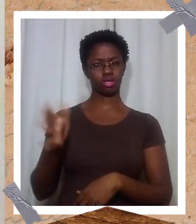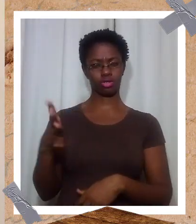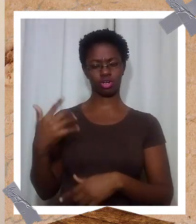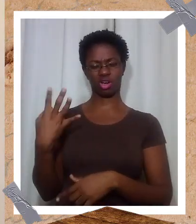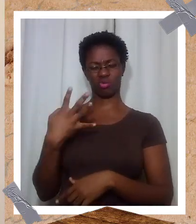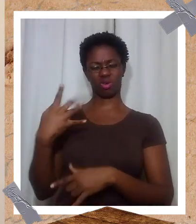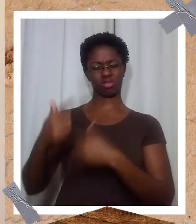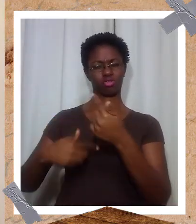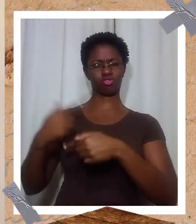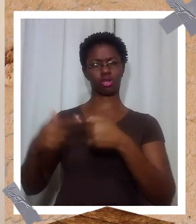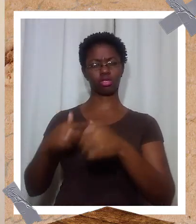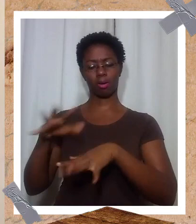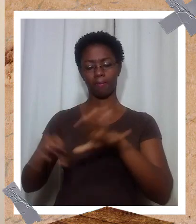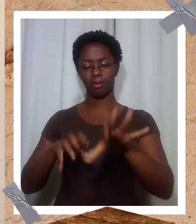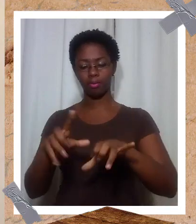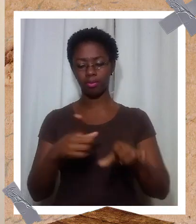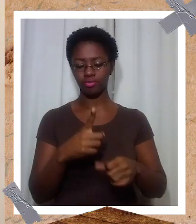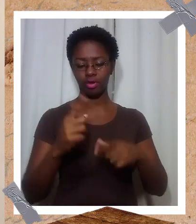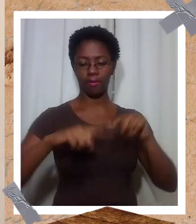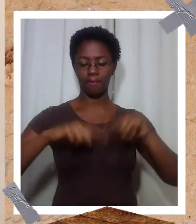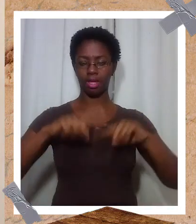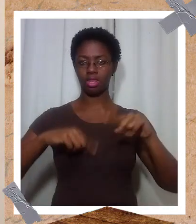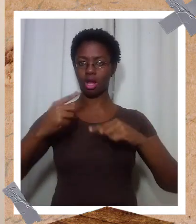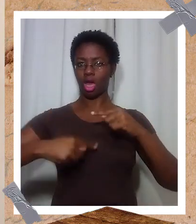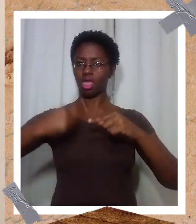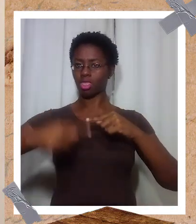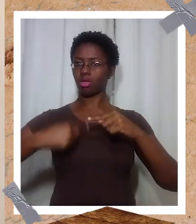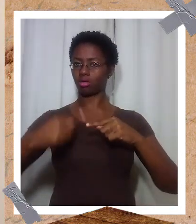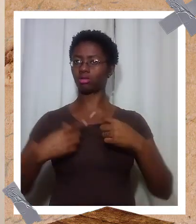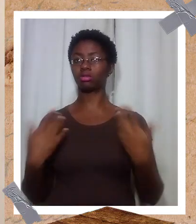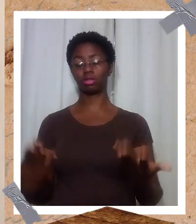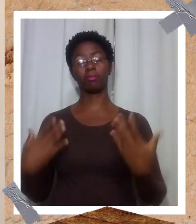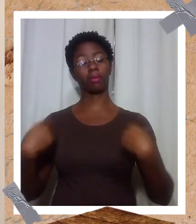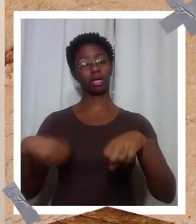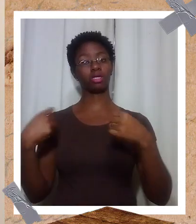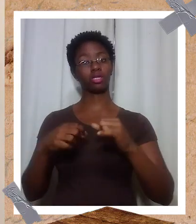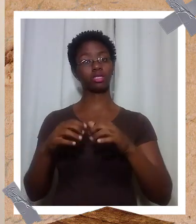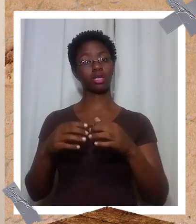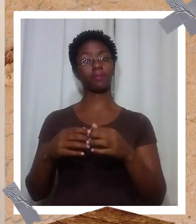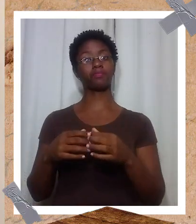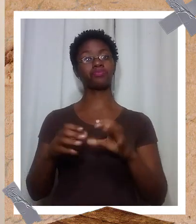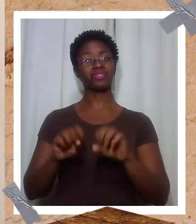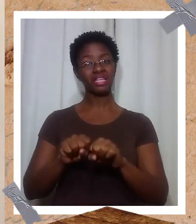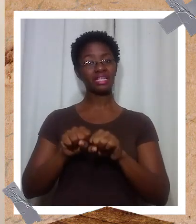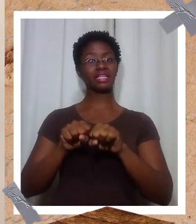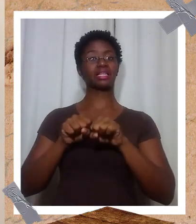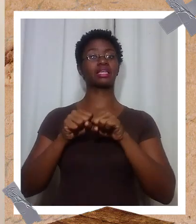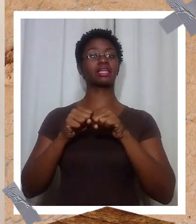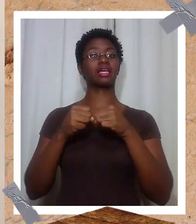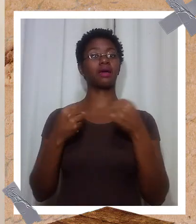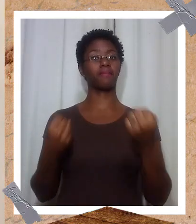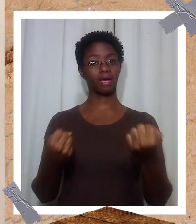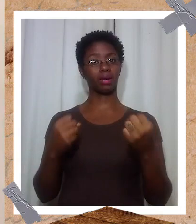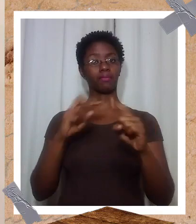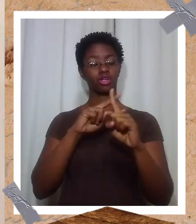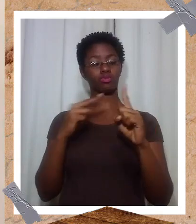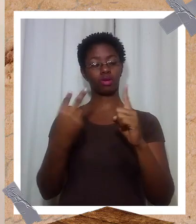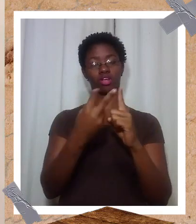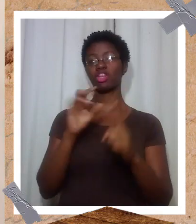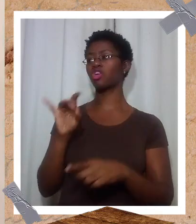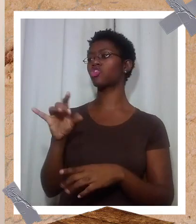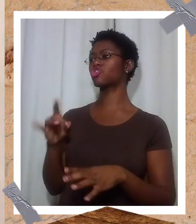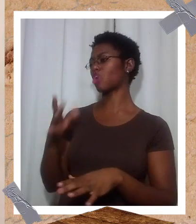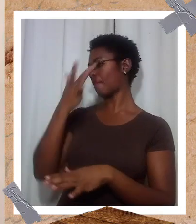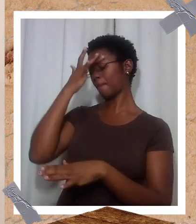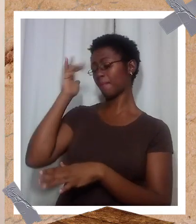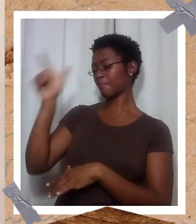recicláveis. Então, é preciso romper muito com o paradigma de que reciclagem é coisa de gente pobre, ou coisa de